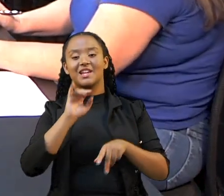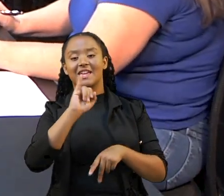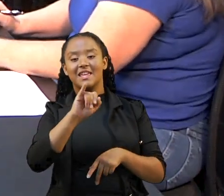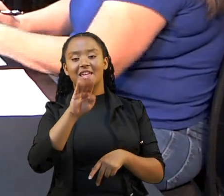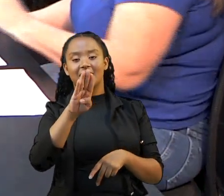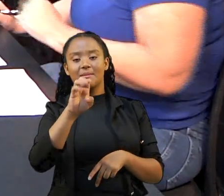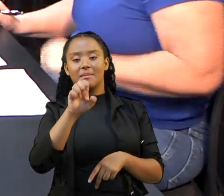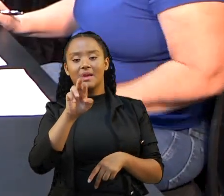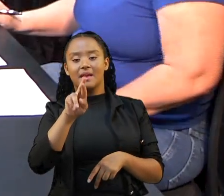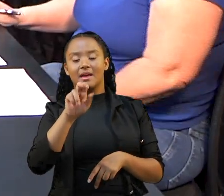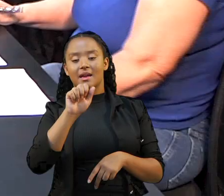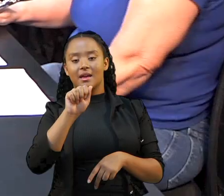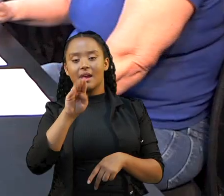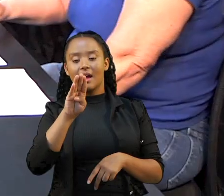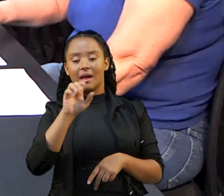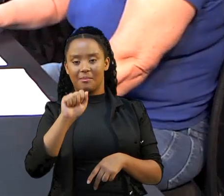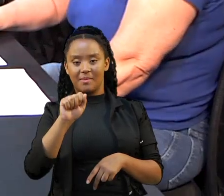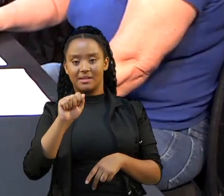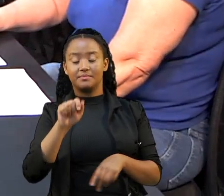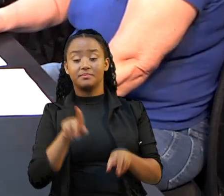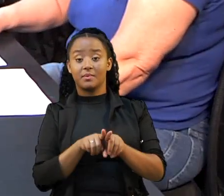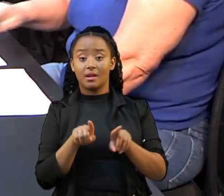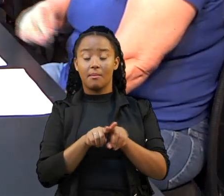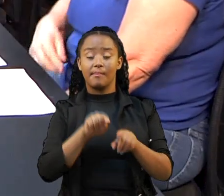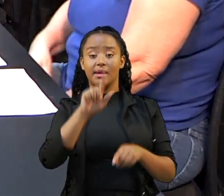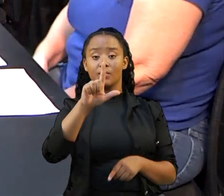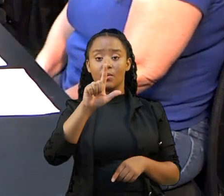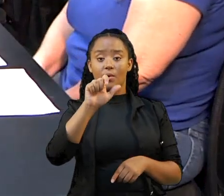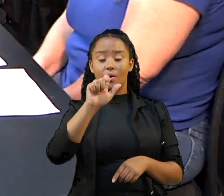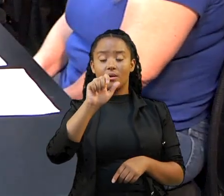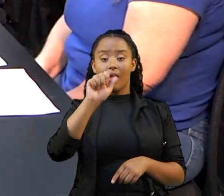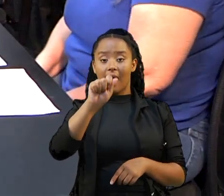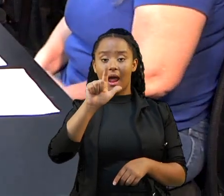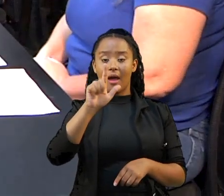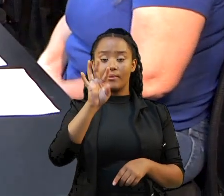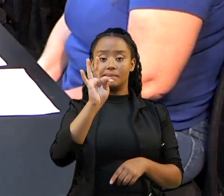Iberaba. E do Alto Paranaíba, né, que também pega.